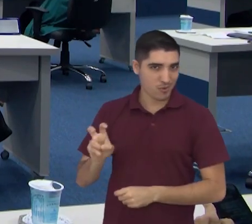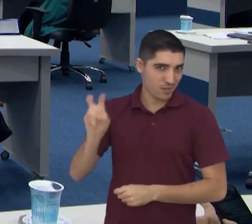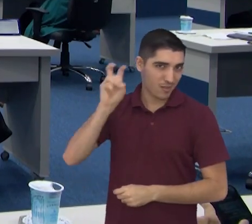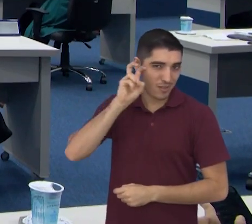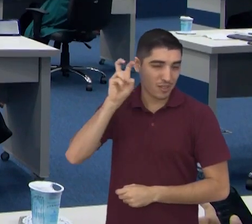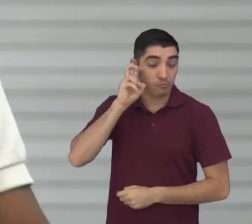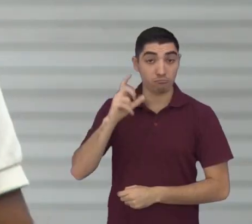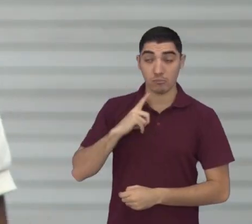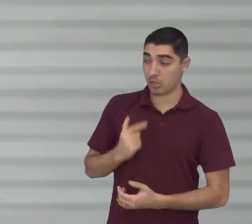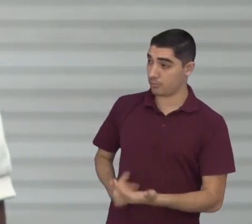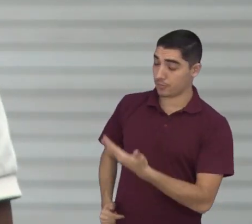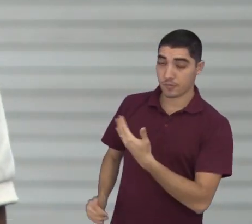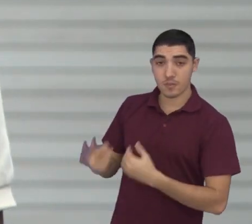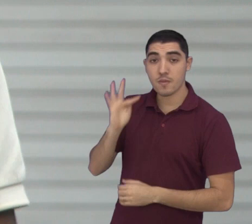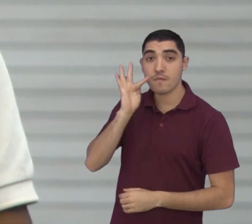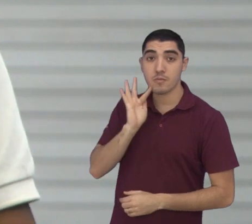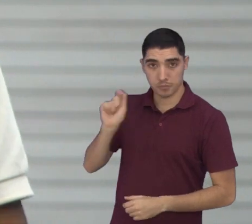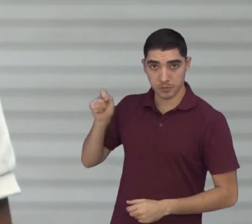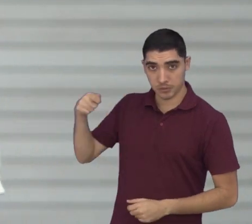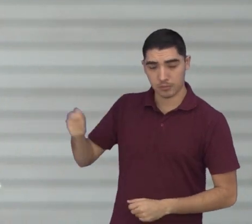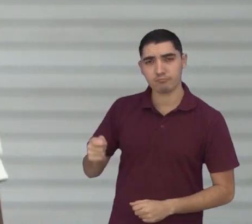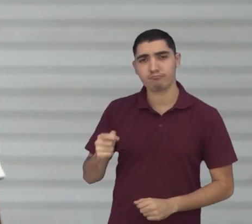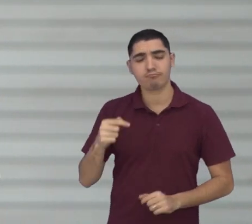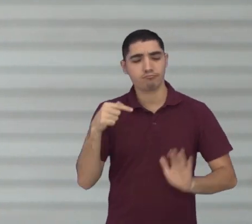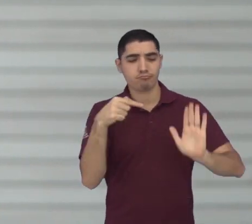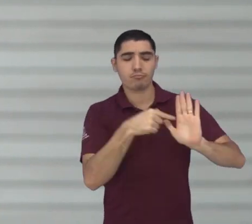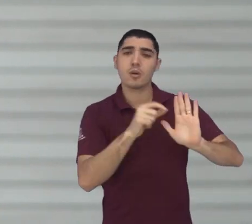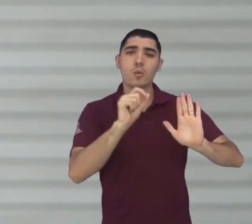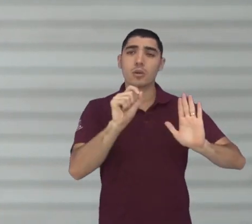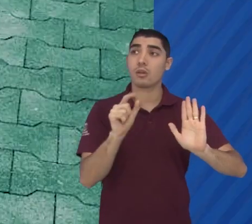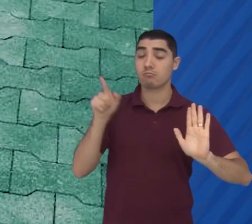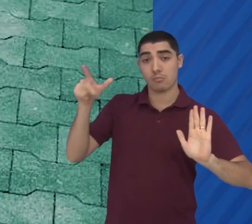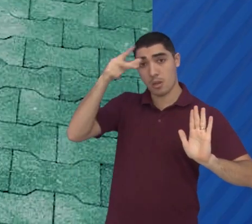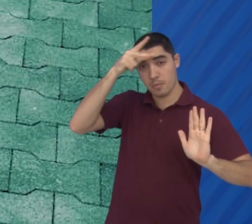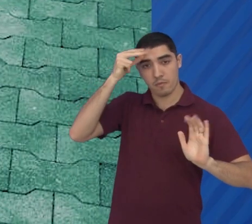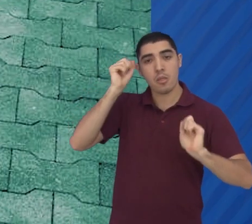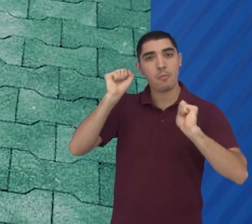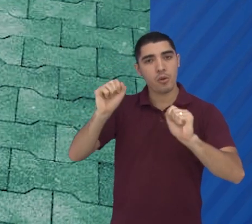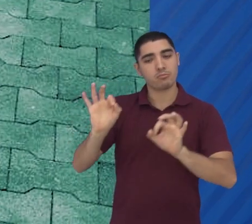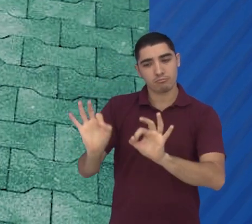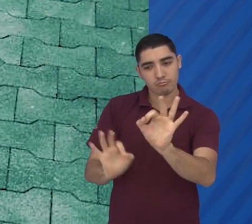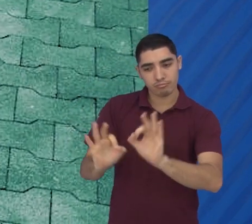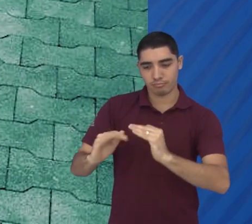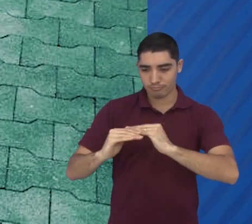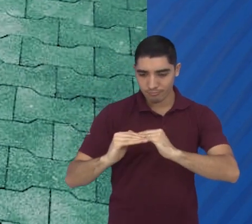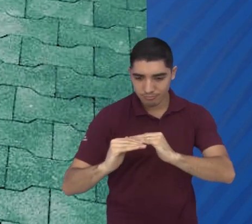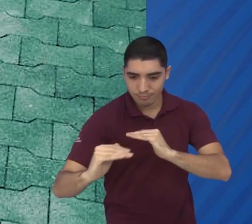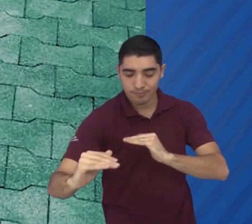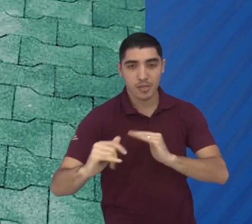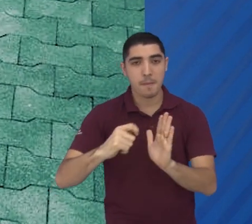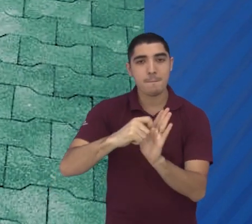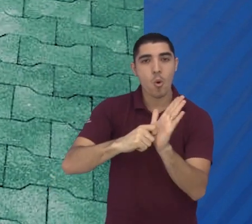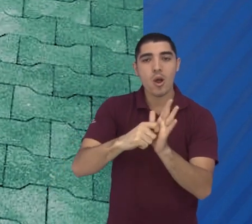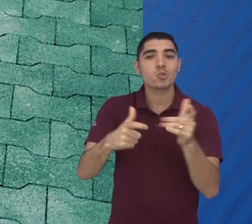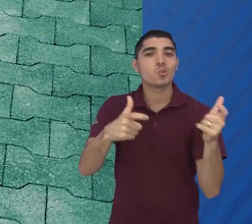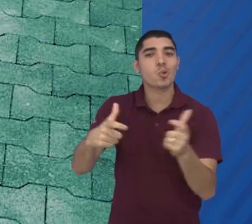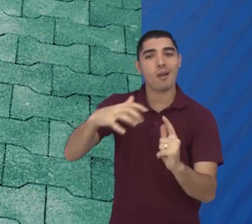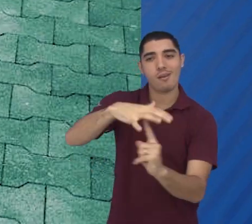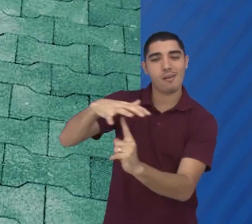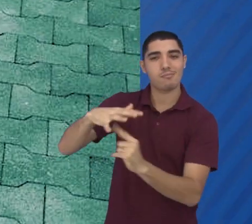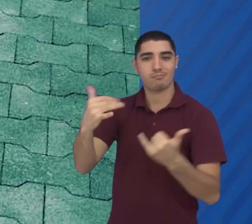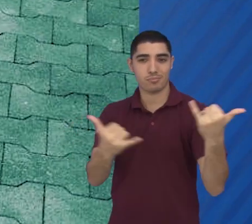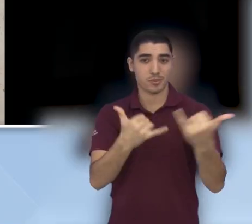quinta está a matéria do vereador Fabião Zagueiro, que autoriza a Prefeitura a implantar piso intertravado de borracha nas áreas